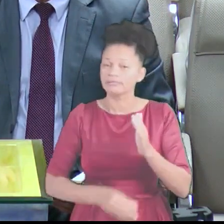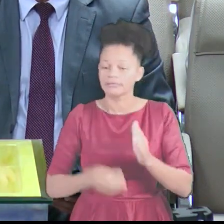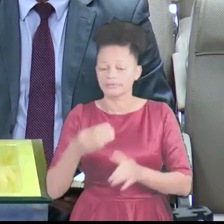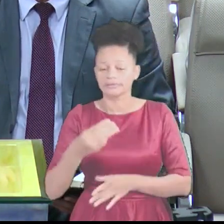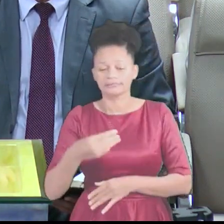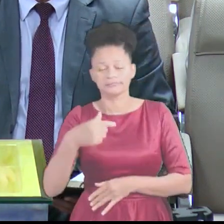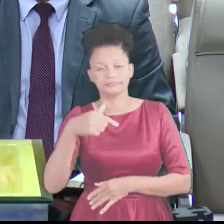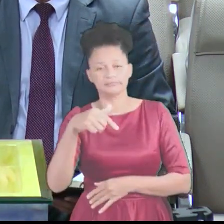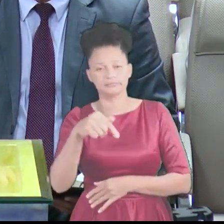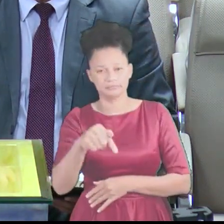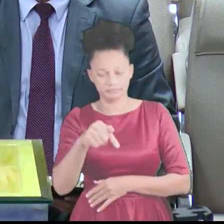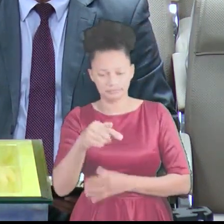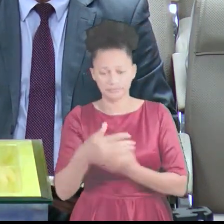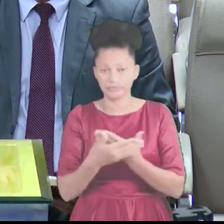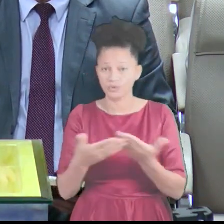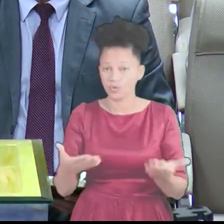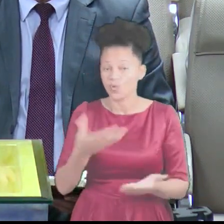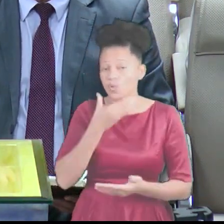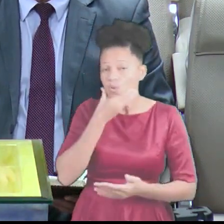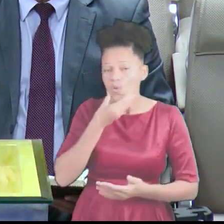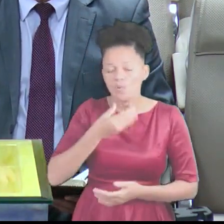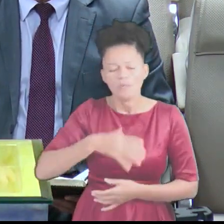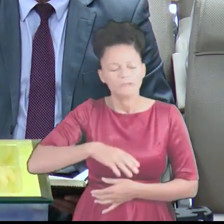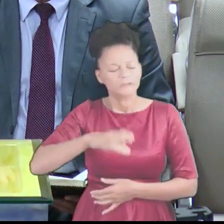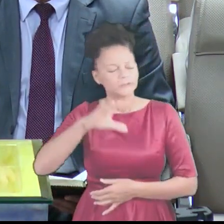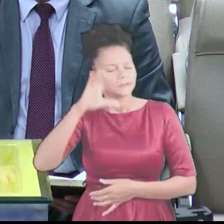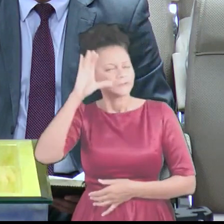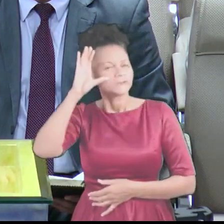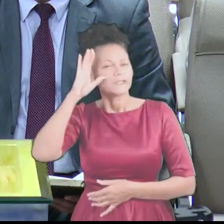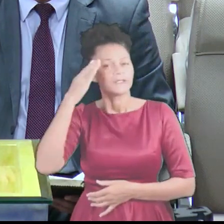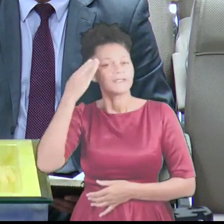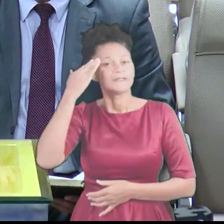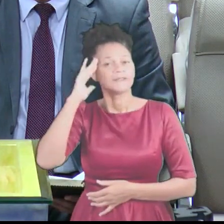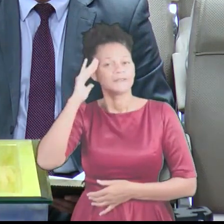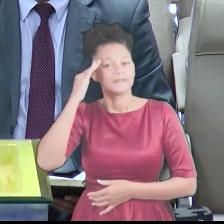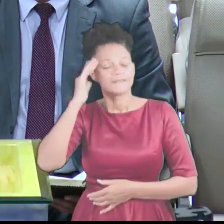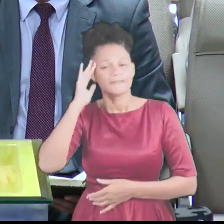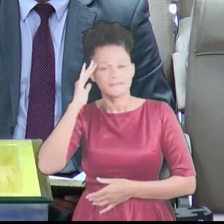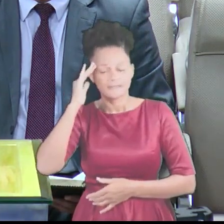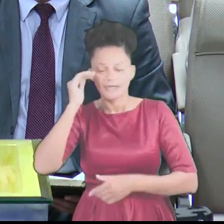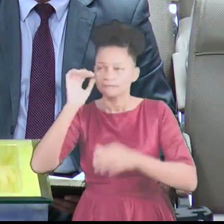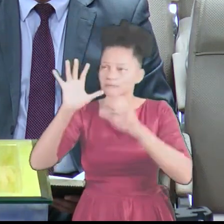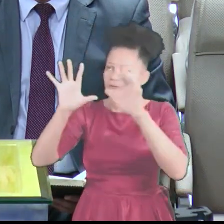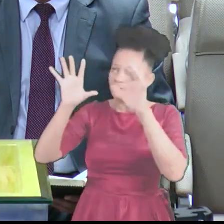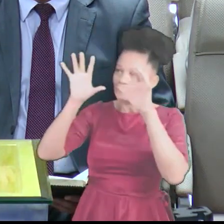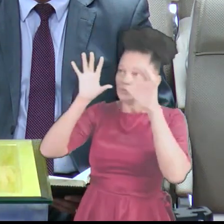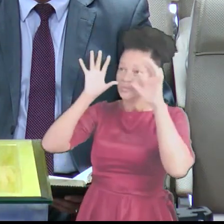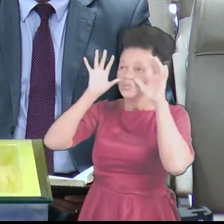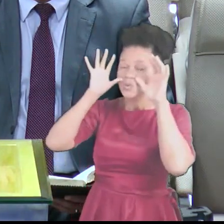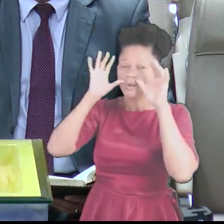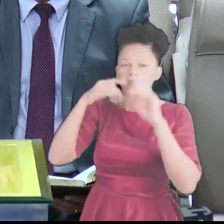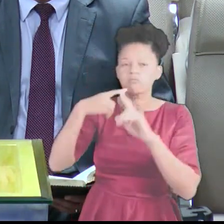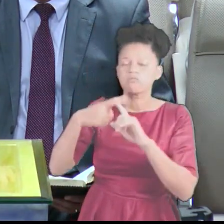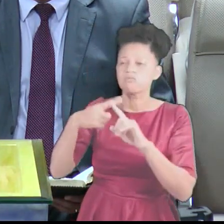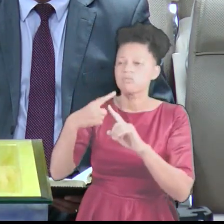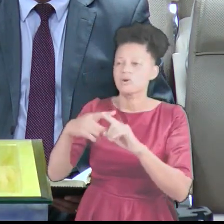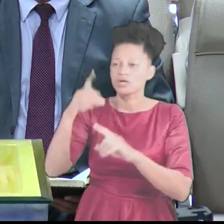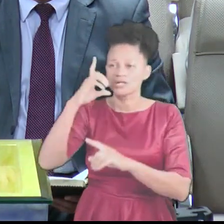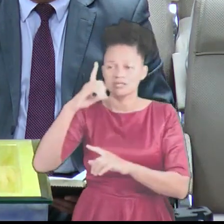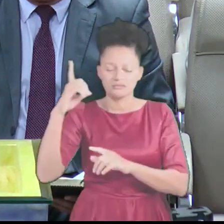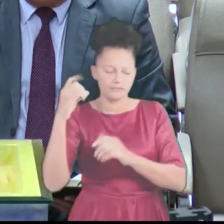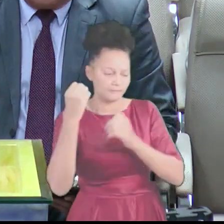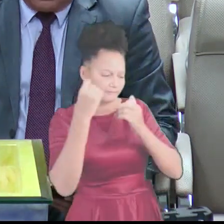que Ezequiel entende esta visão, porque o próprio Deus lhe explica o que ele está